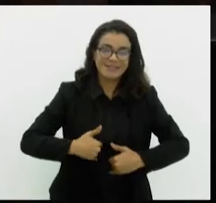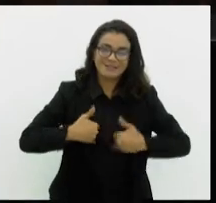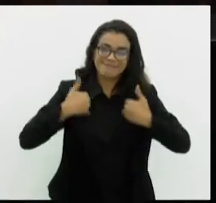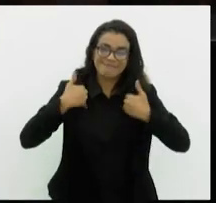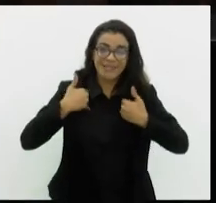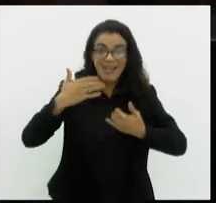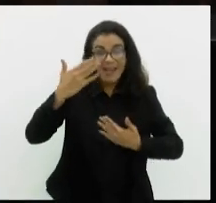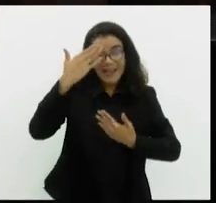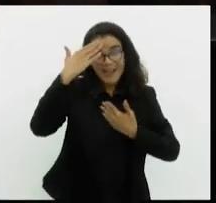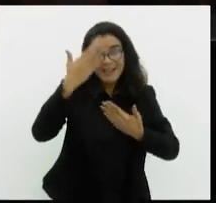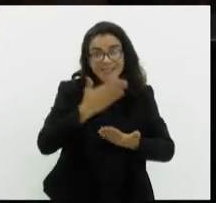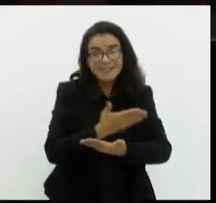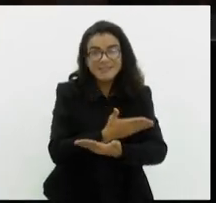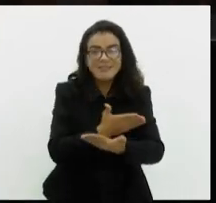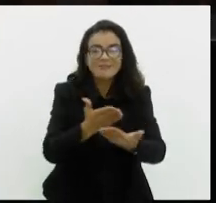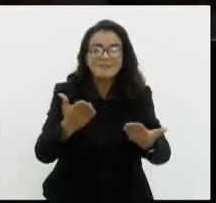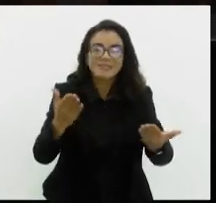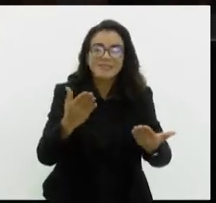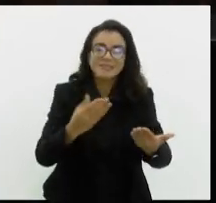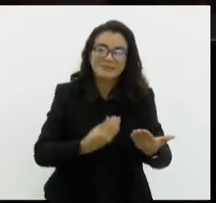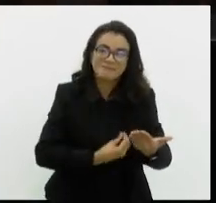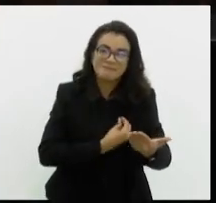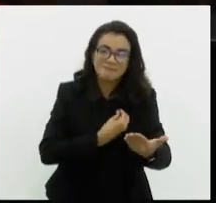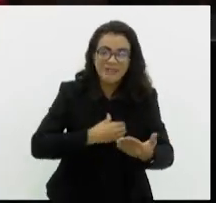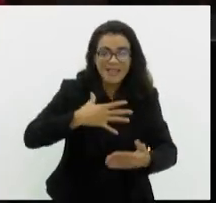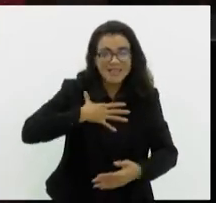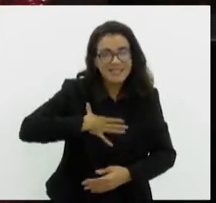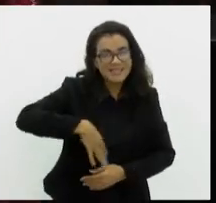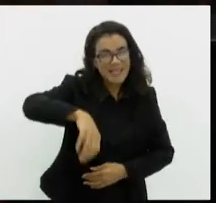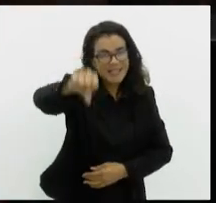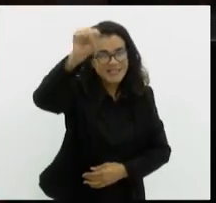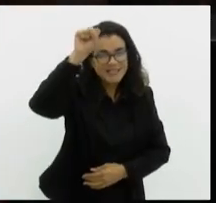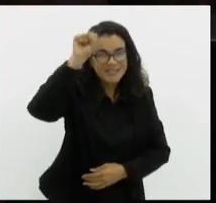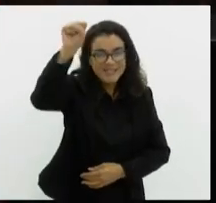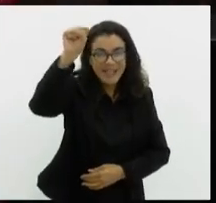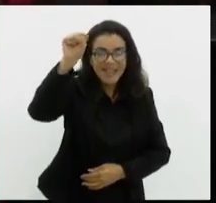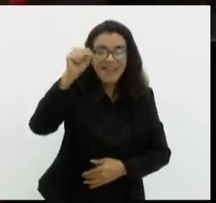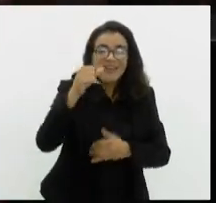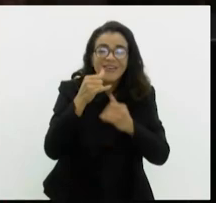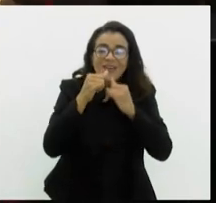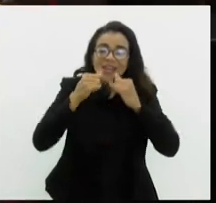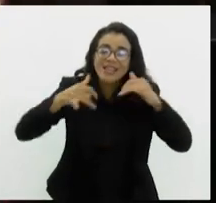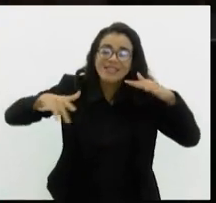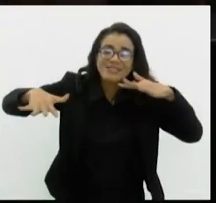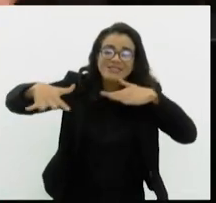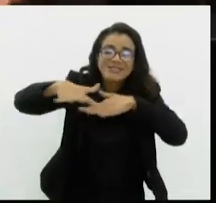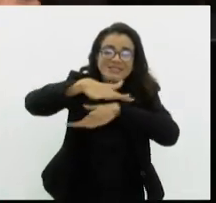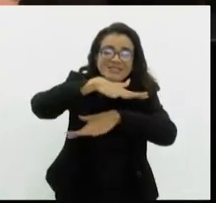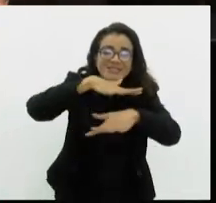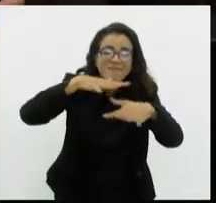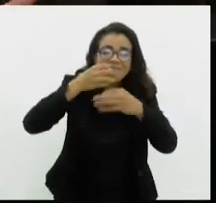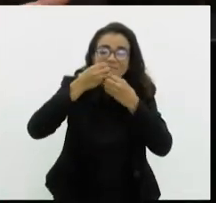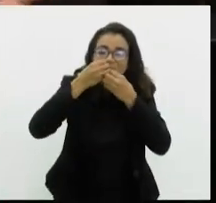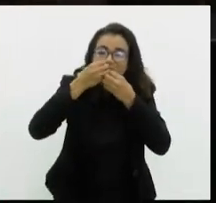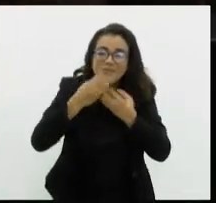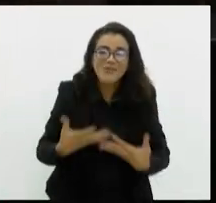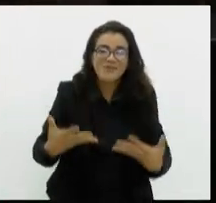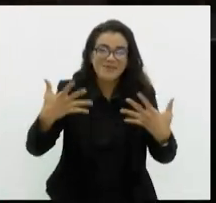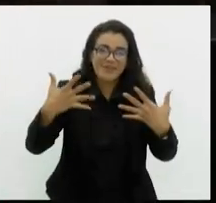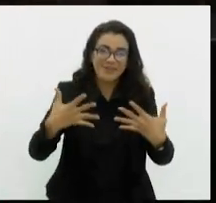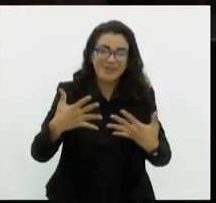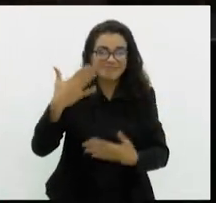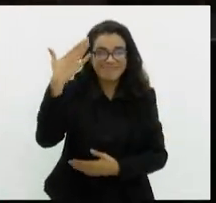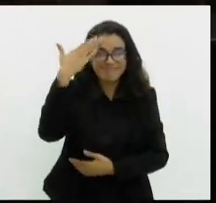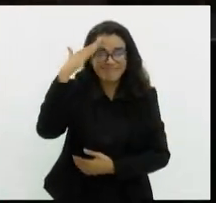a vocês essa presença, esse axé, essa energia boa de vida que faz com que a gente entenda